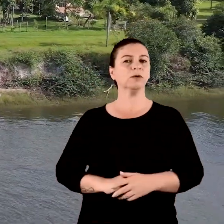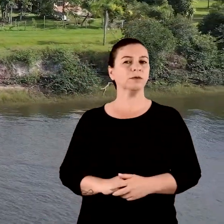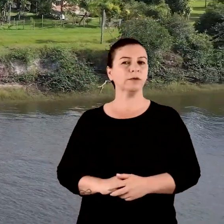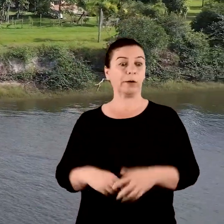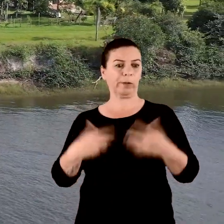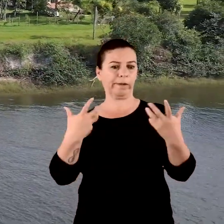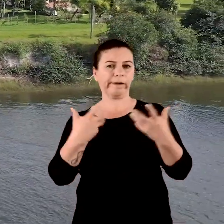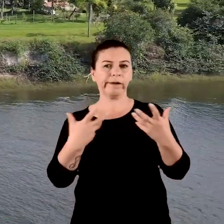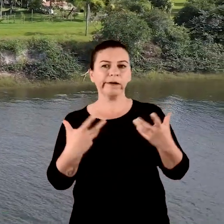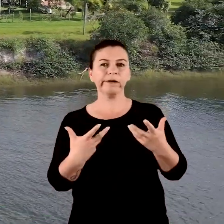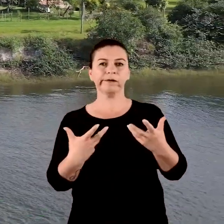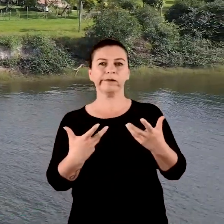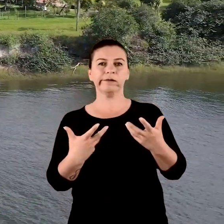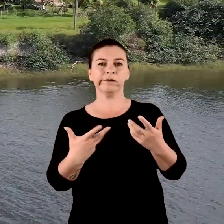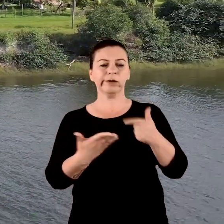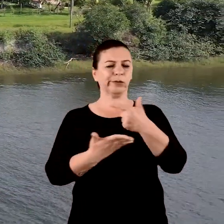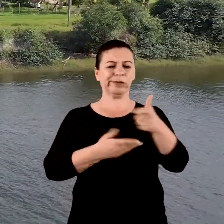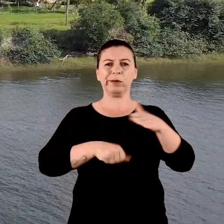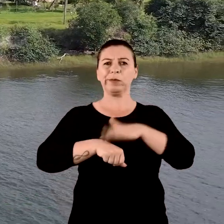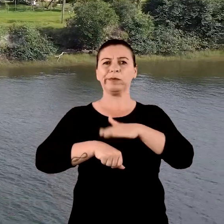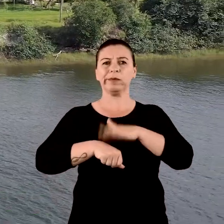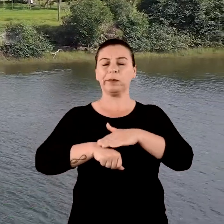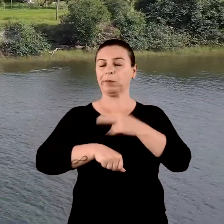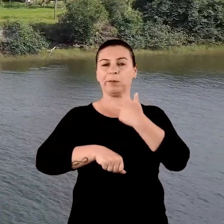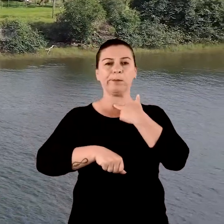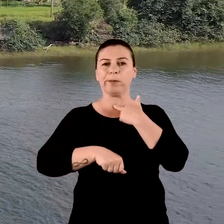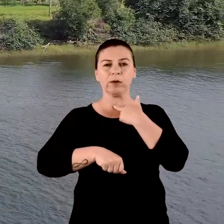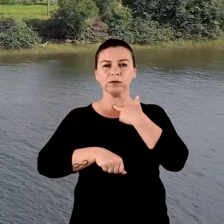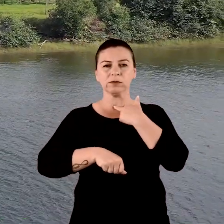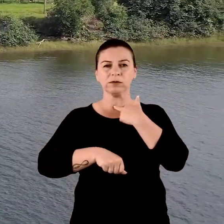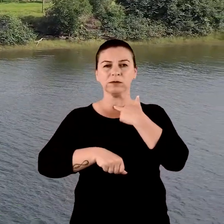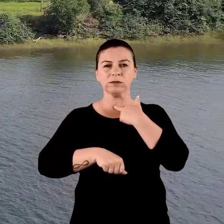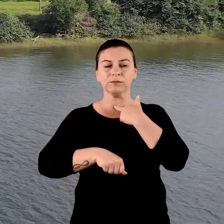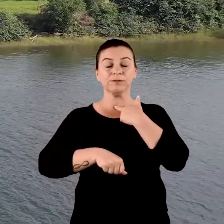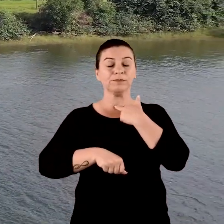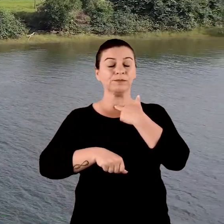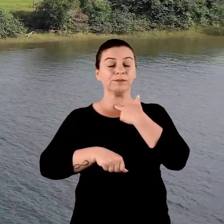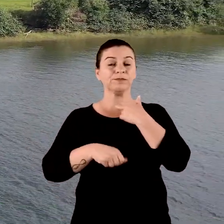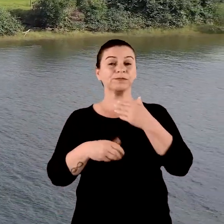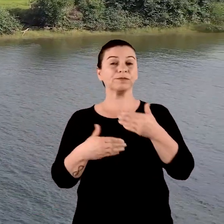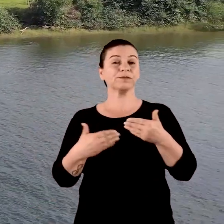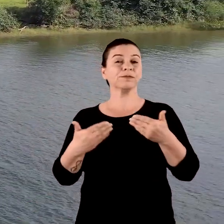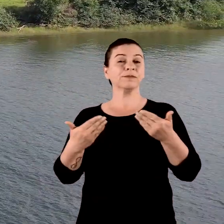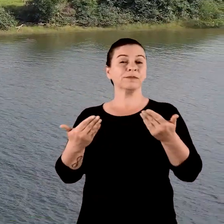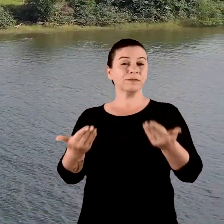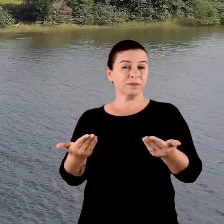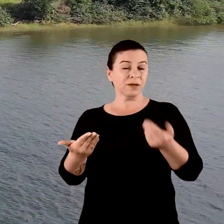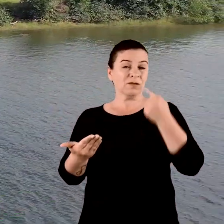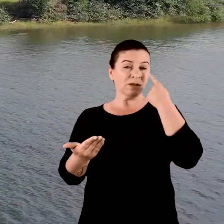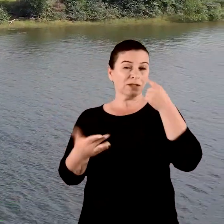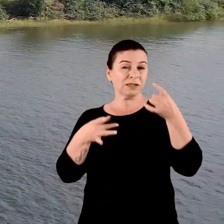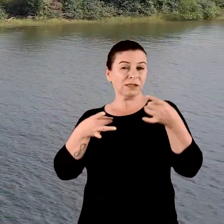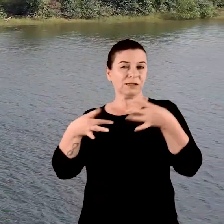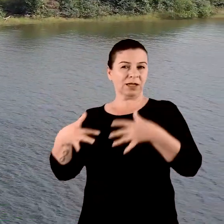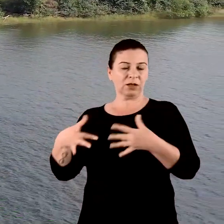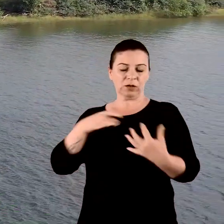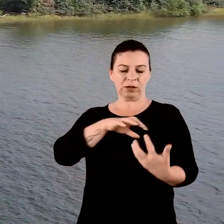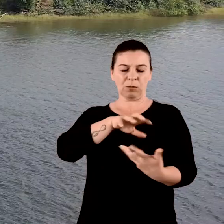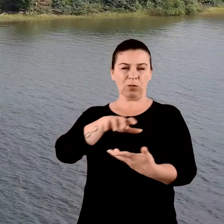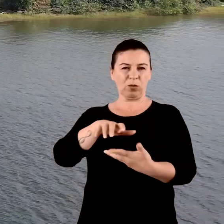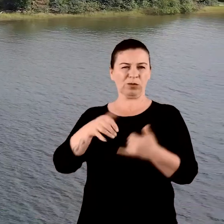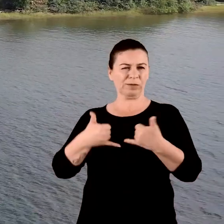eu preciso, eu necessito, eu quero, eu não tenho tempo e eu não posso. Aí quando